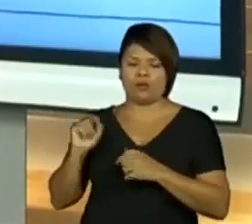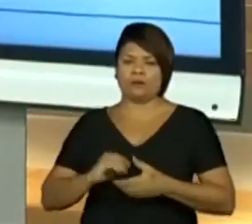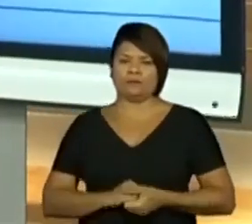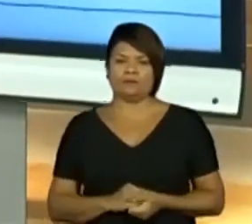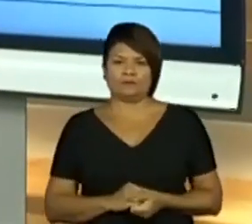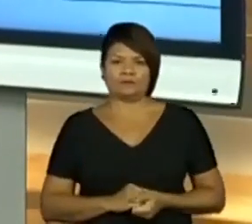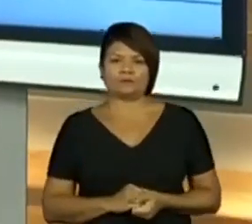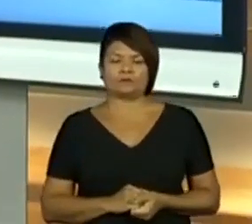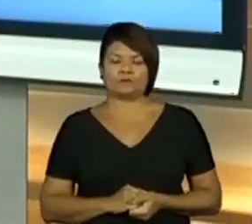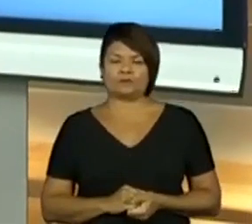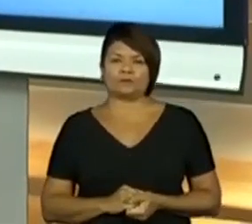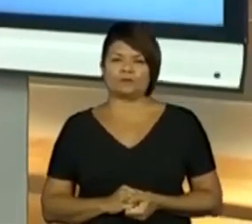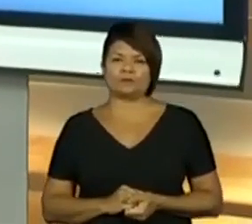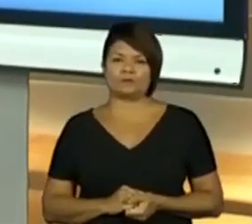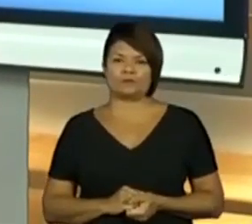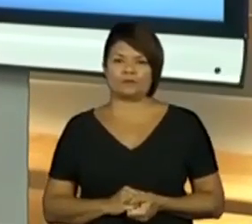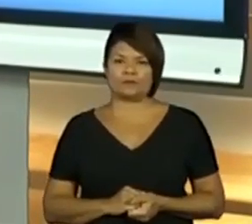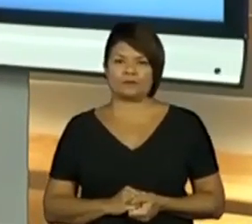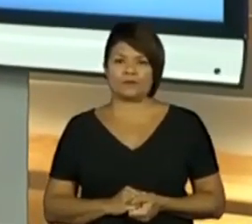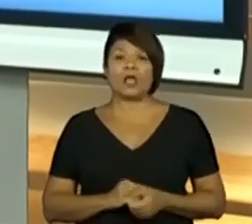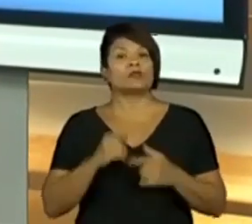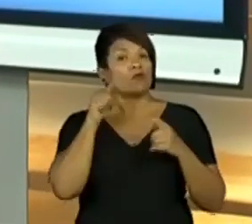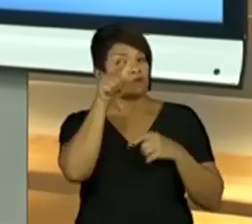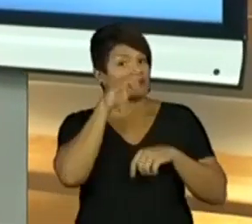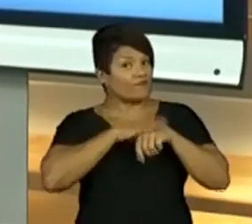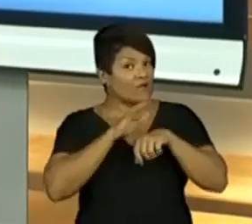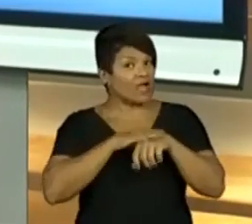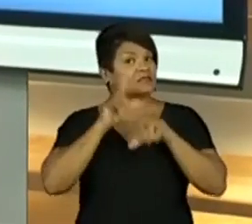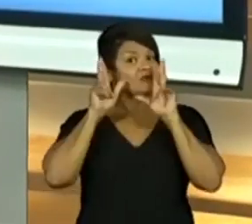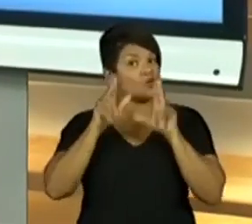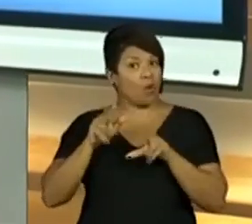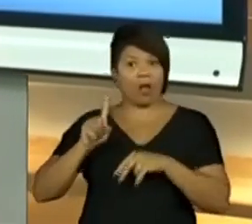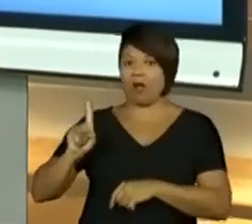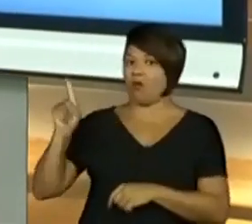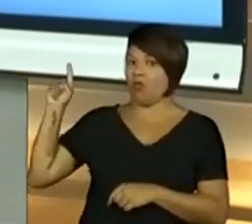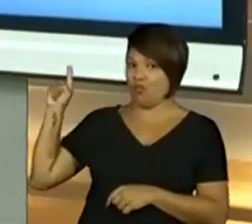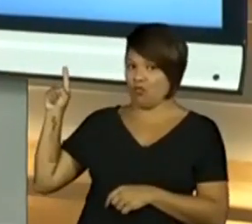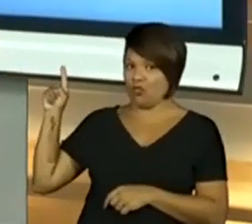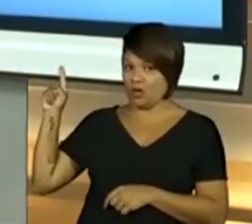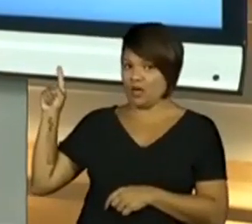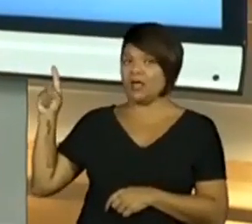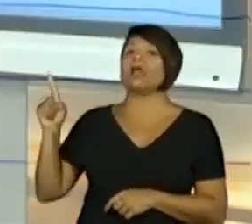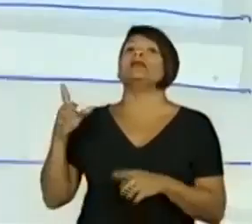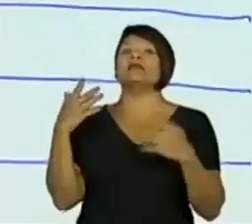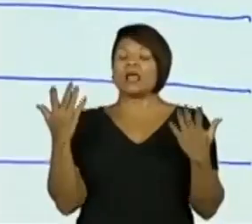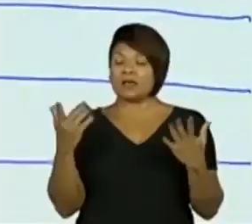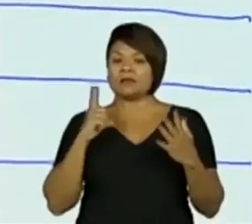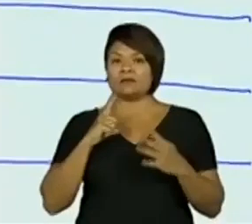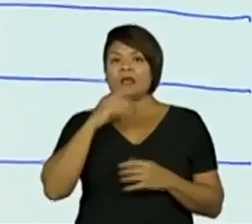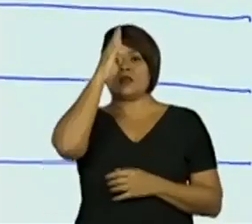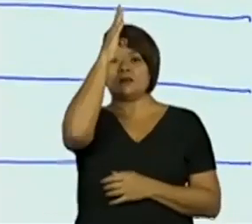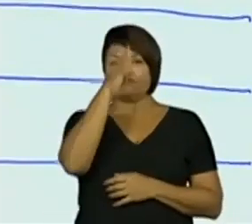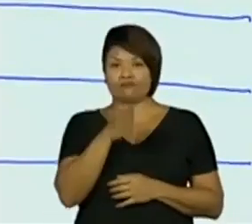Aqui nós vamos exemplificar com várias transformações.